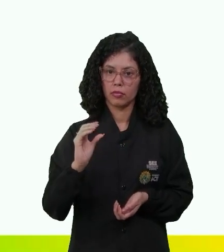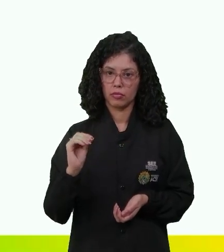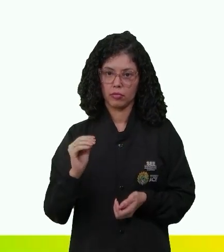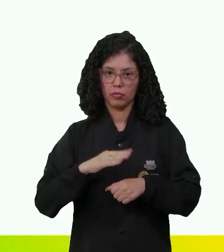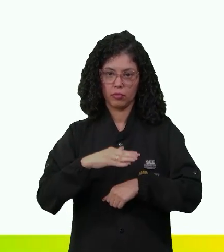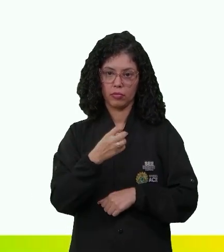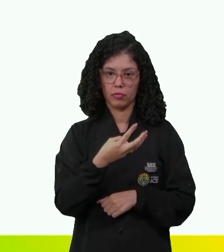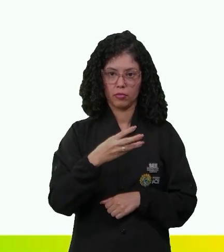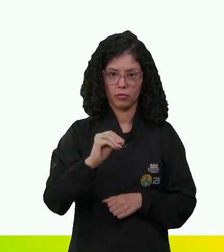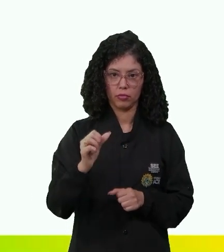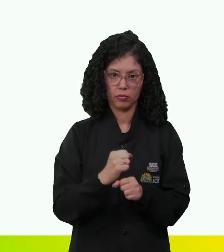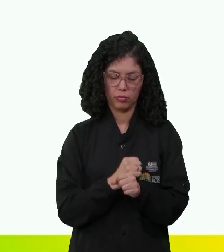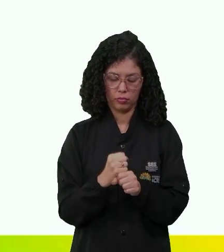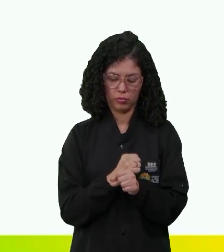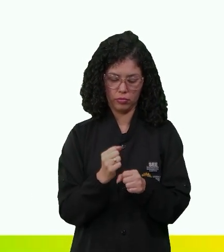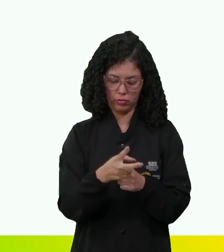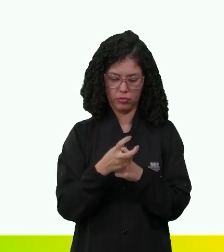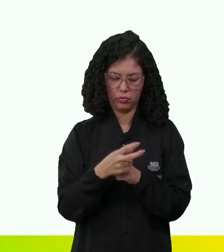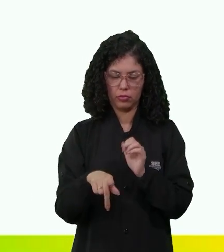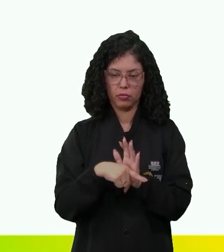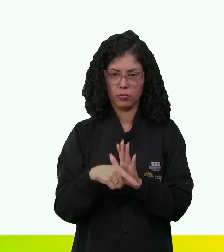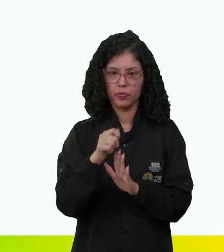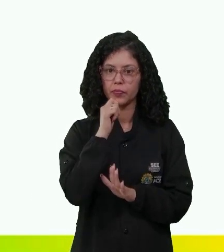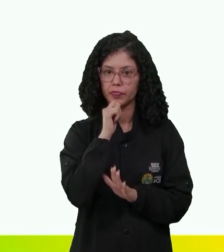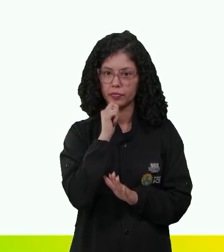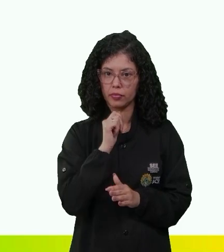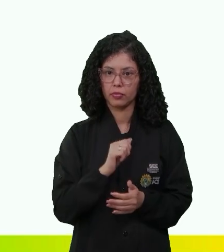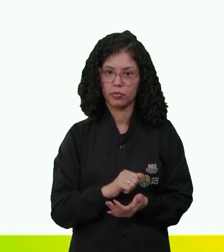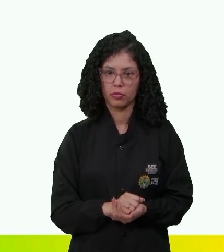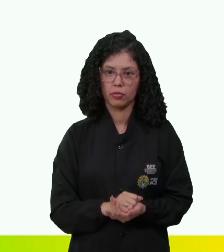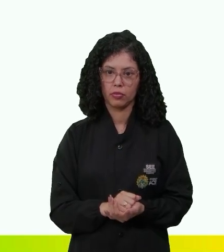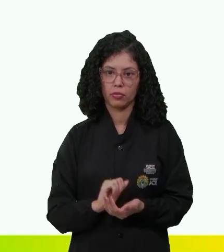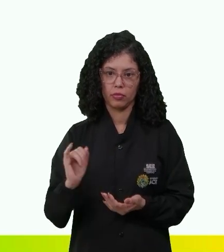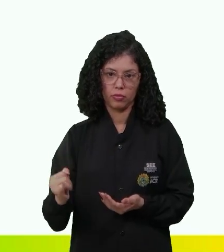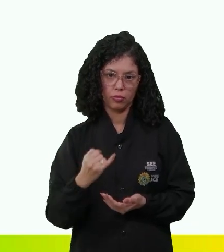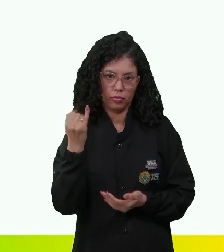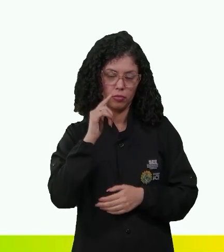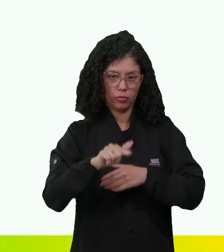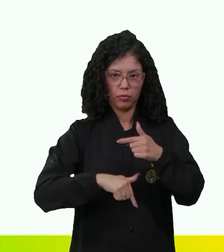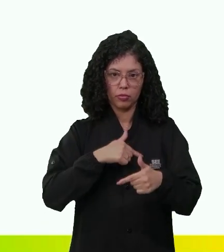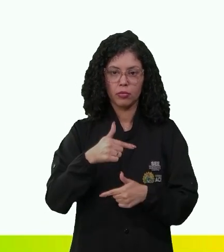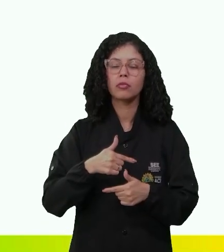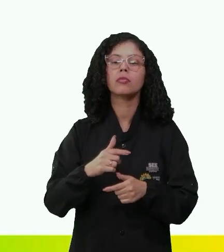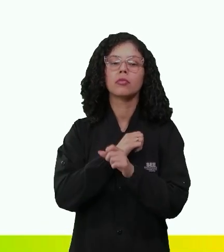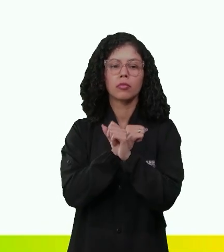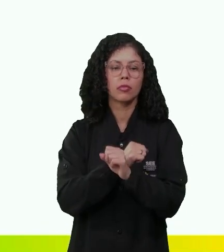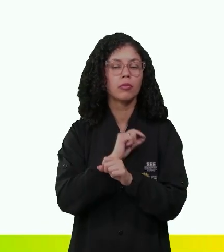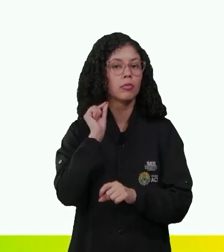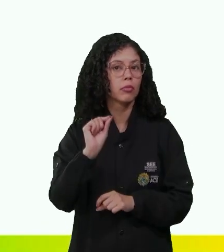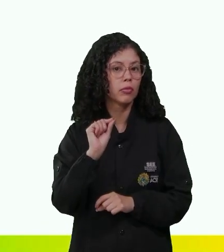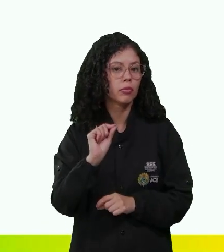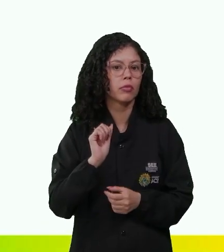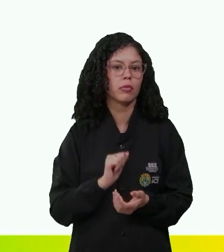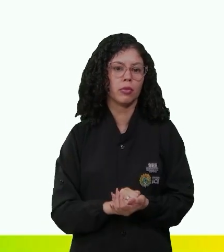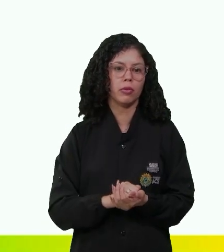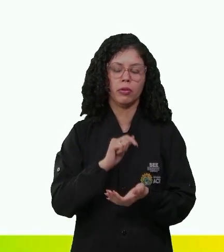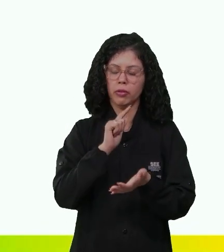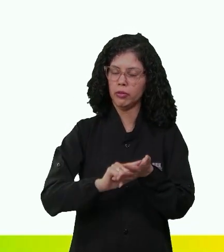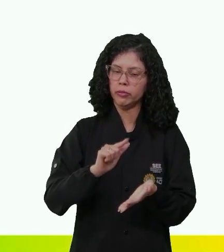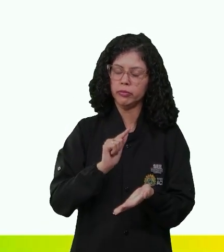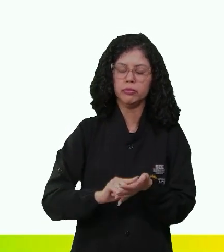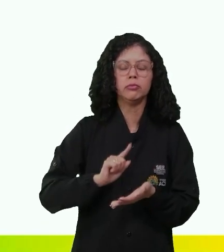de 300 anos de exploração. E o principal trabalho dos escravos era na lavoura